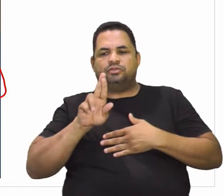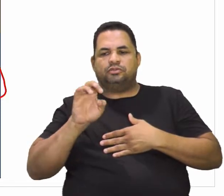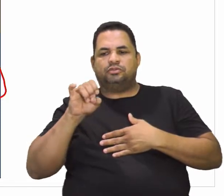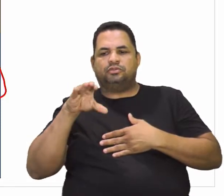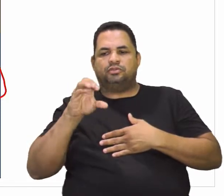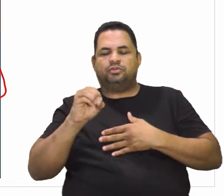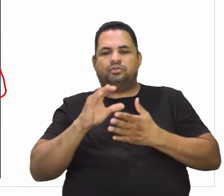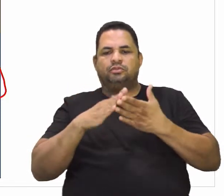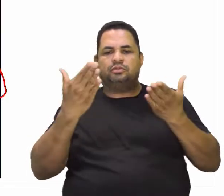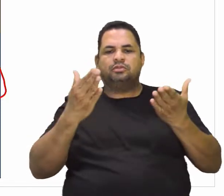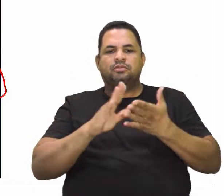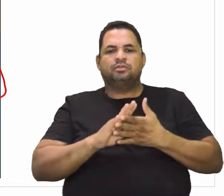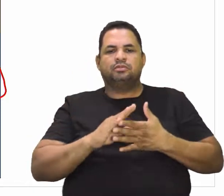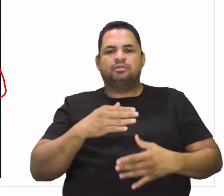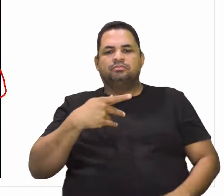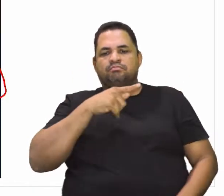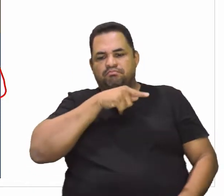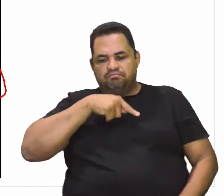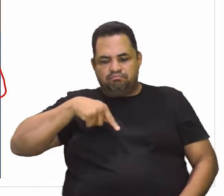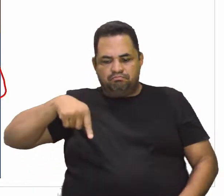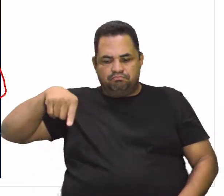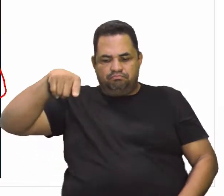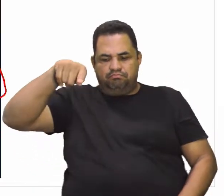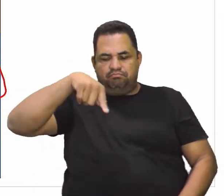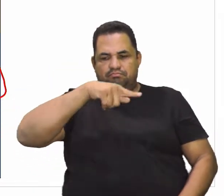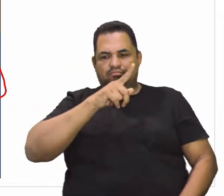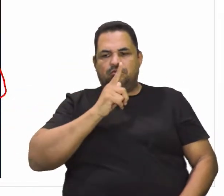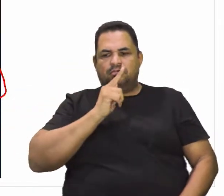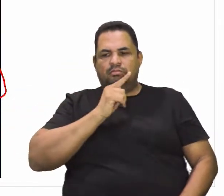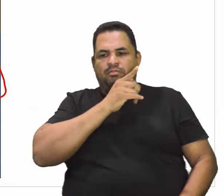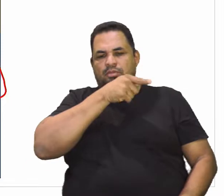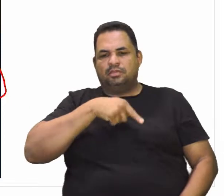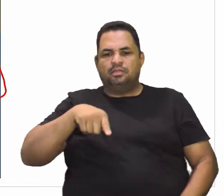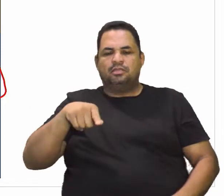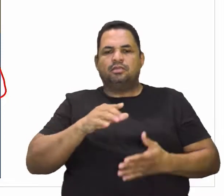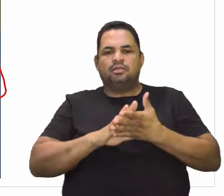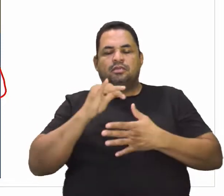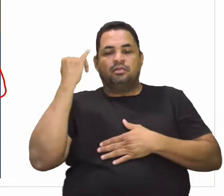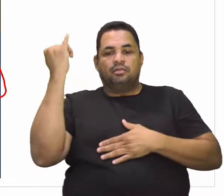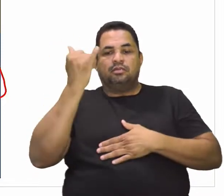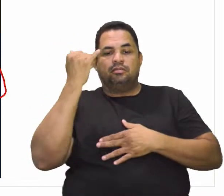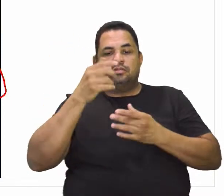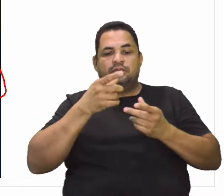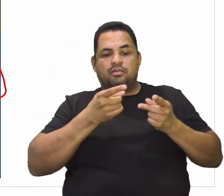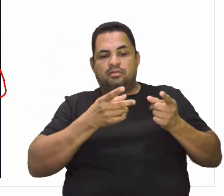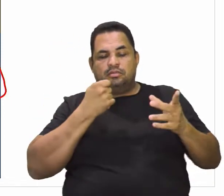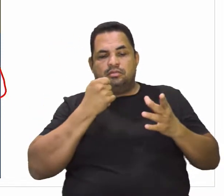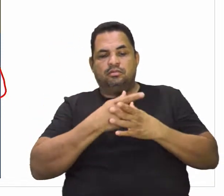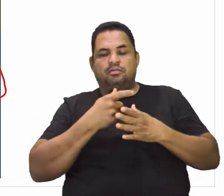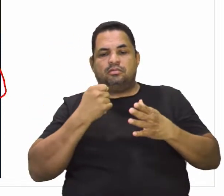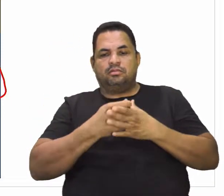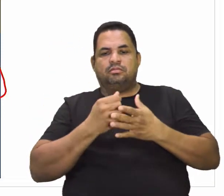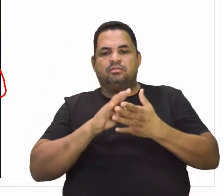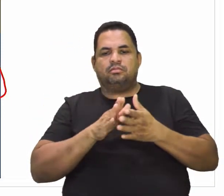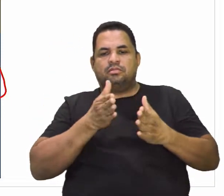uma península muito importante para o comércio entre a Europa e a Ásia.